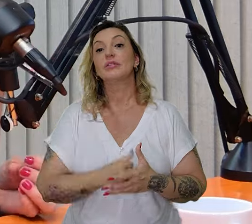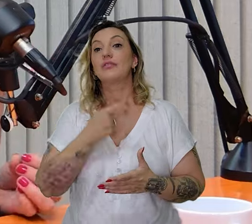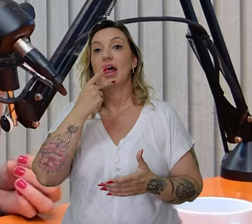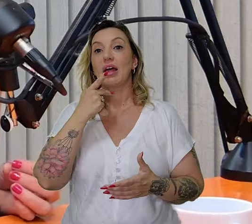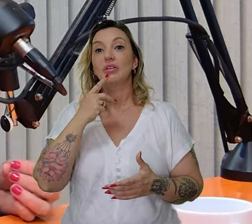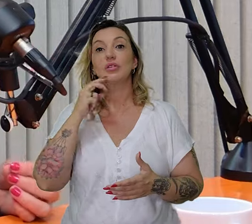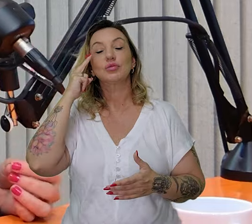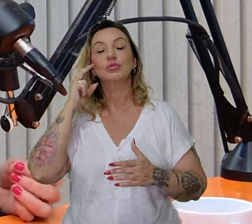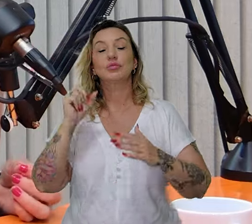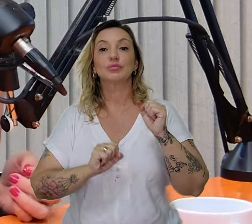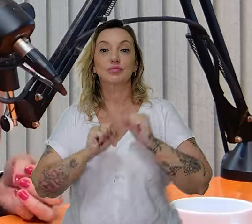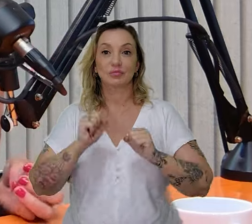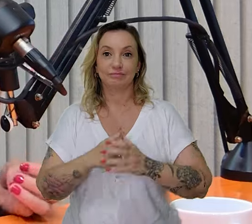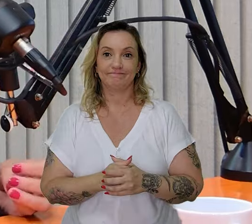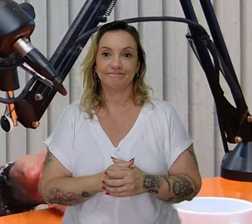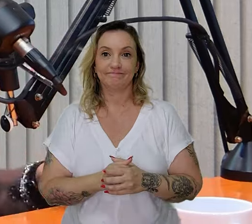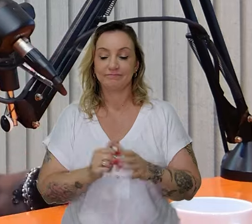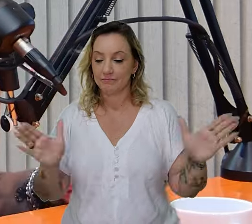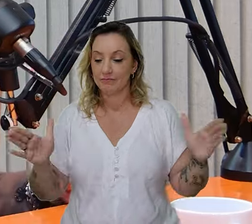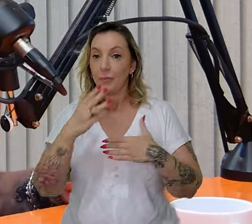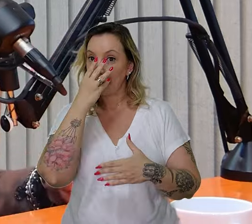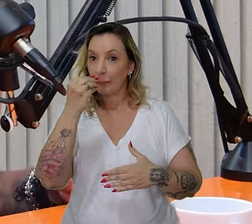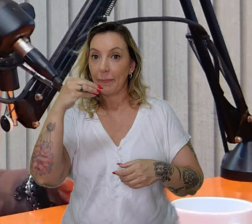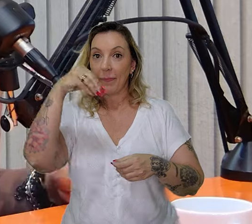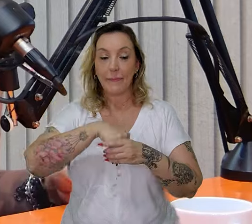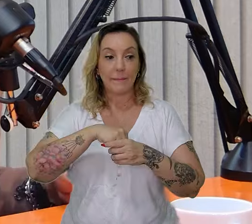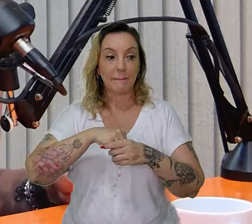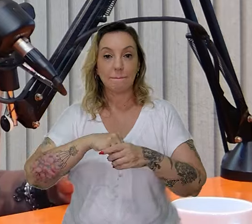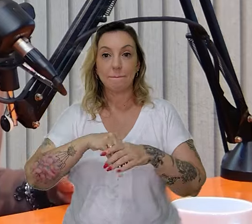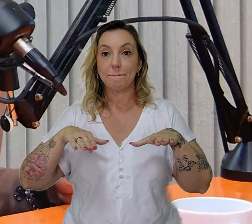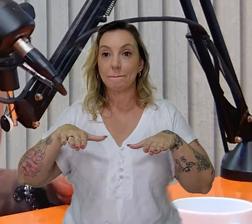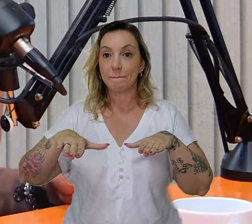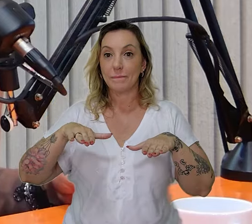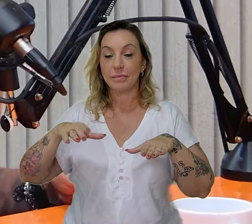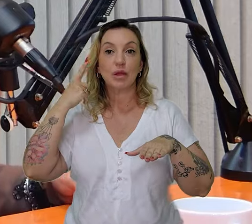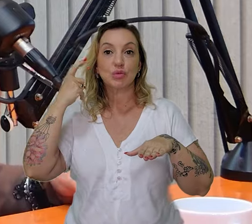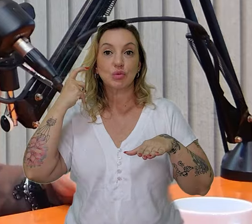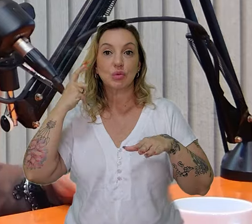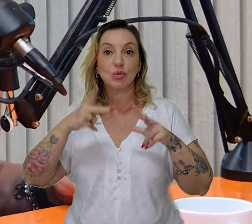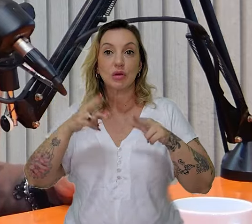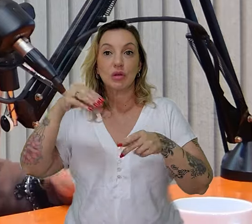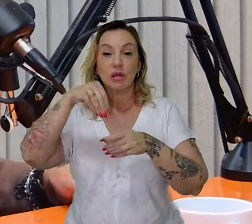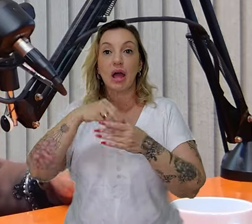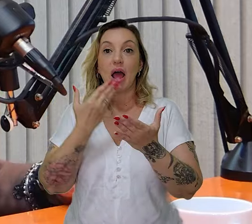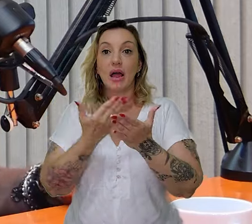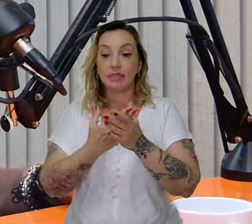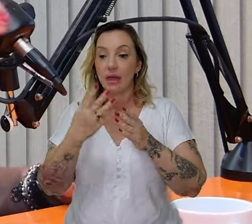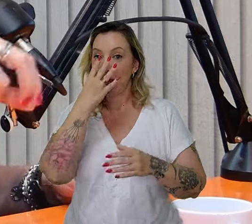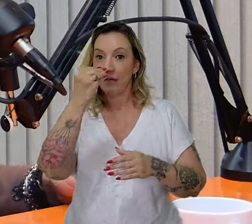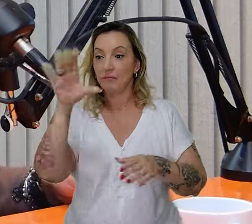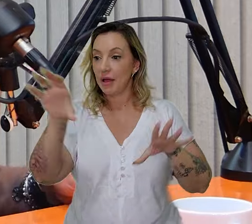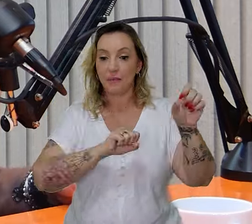Machine e nesse furgão eles tinham consoles de mixagem edição de som e eles davam aula dentro do furgão